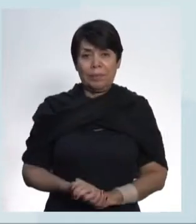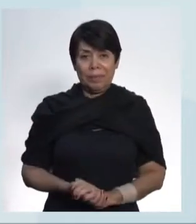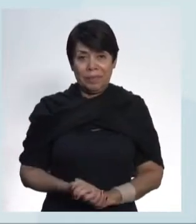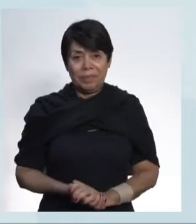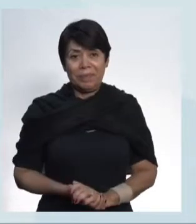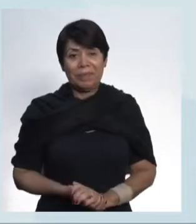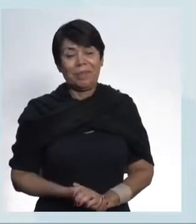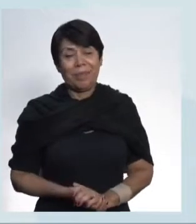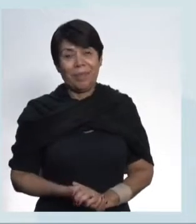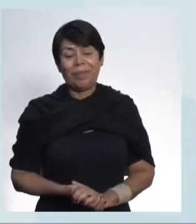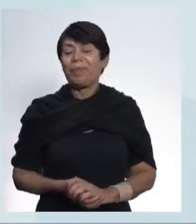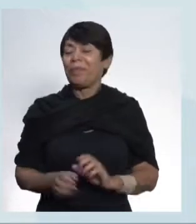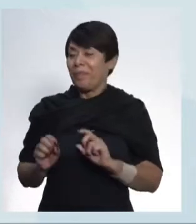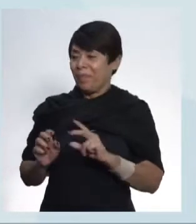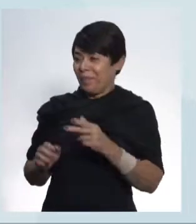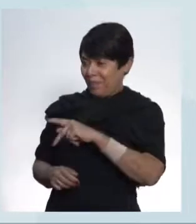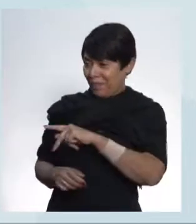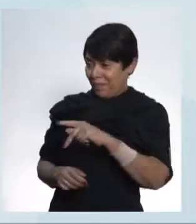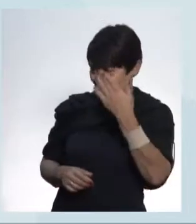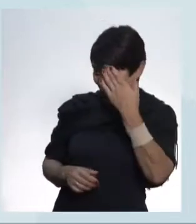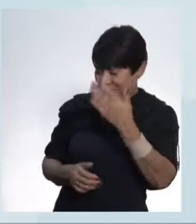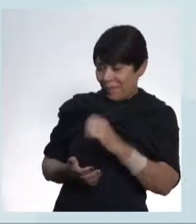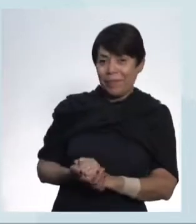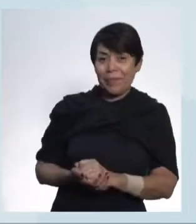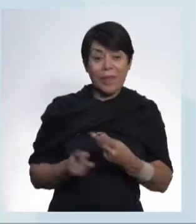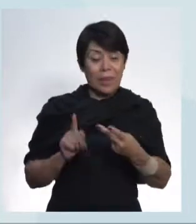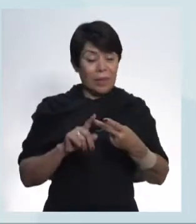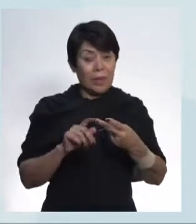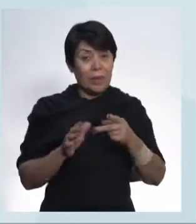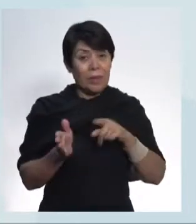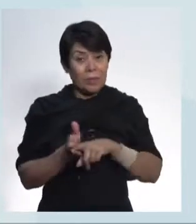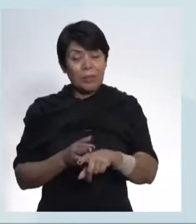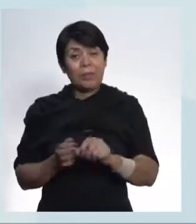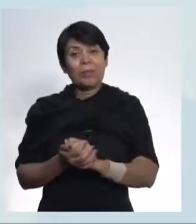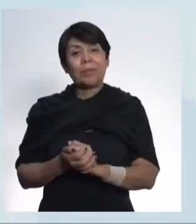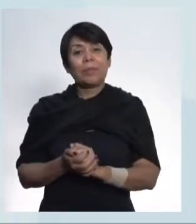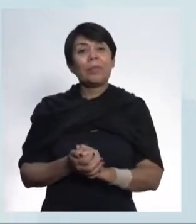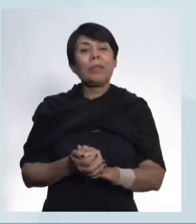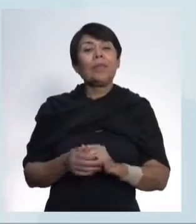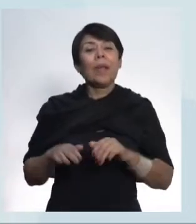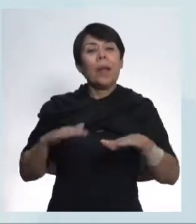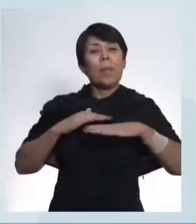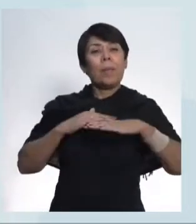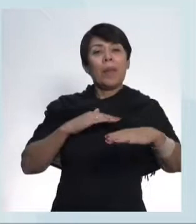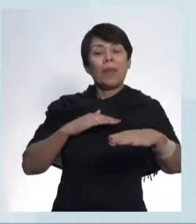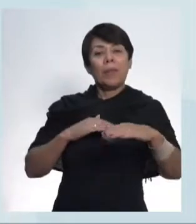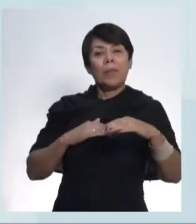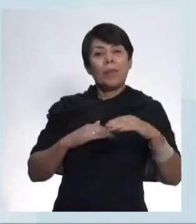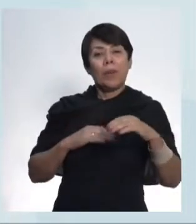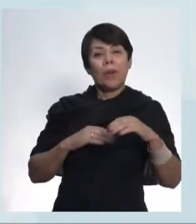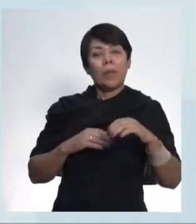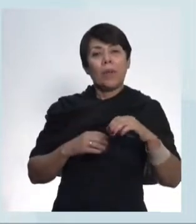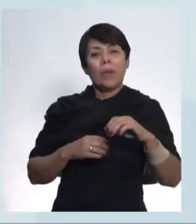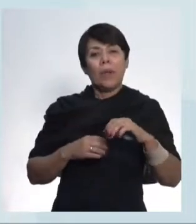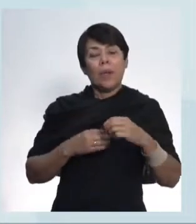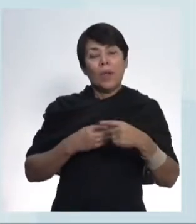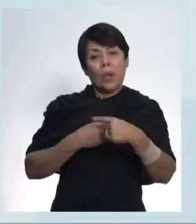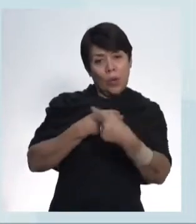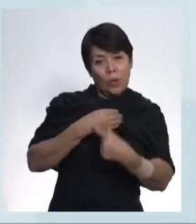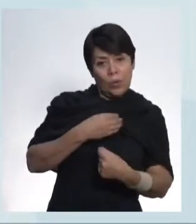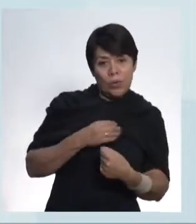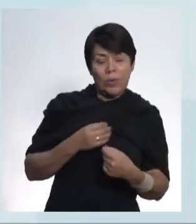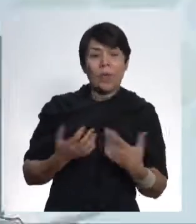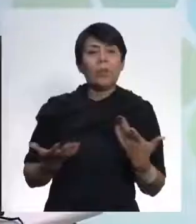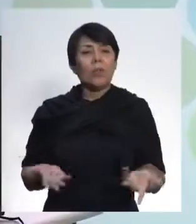professor, obrigada. Vamos para a segunda questão. Qual a importância da plataforma continental? A gente tem a contribuição aqui da estudante